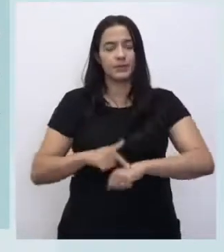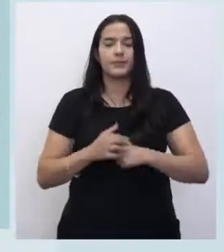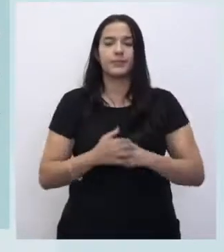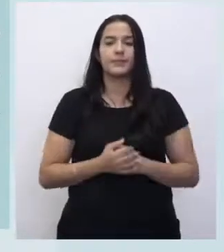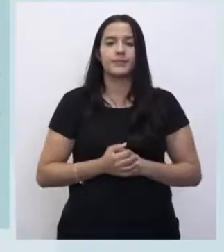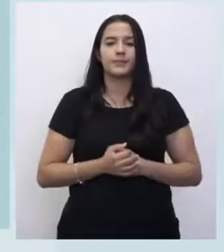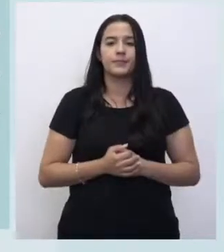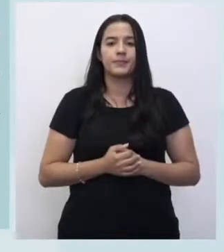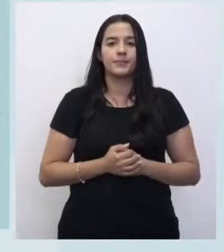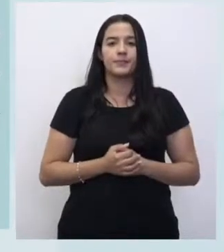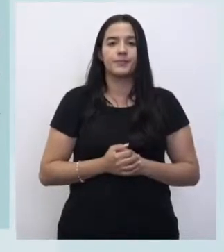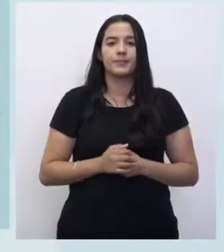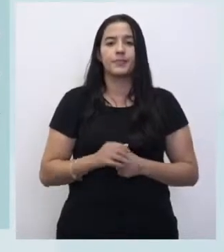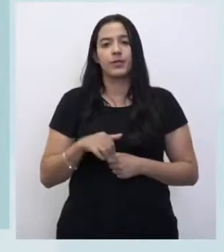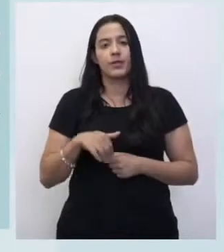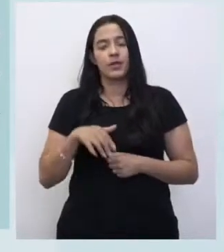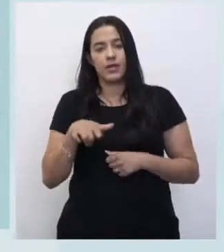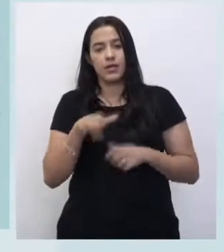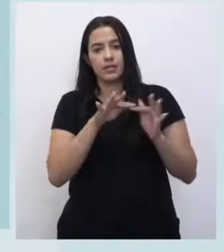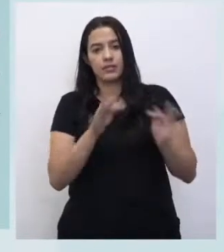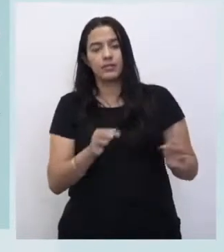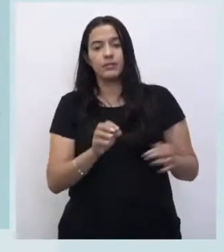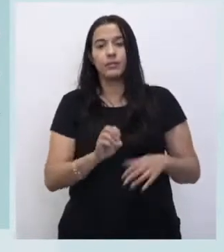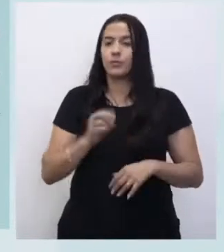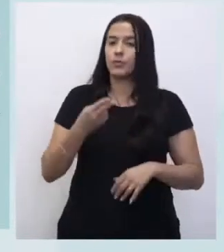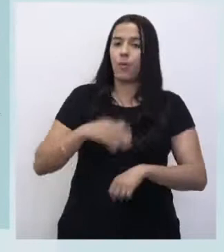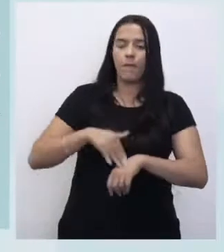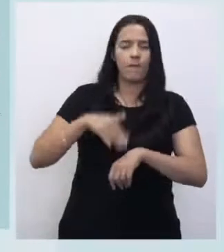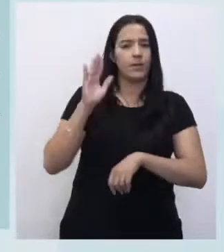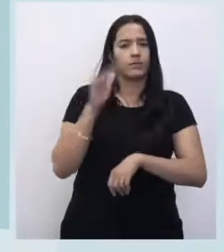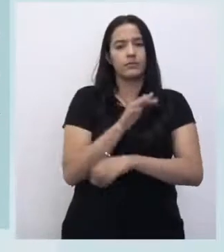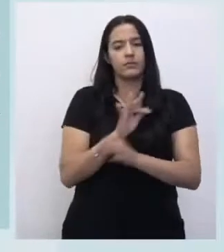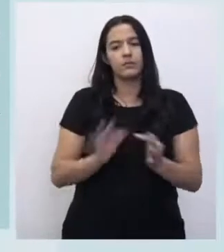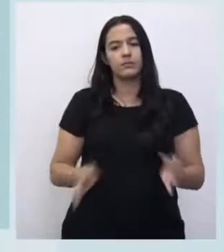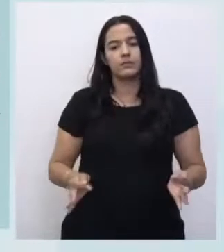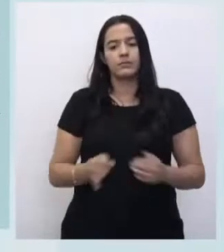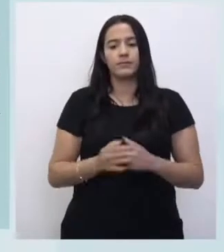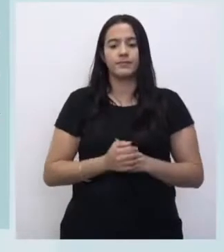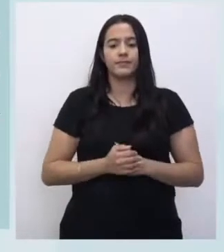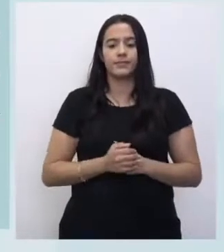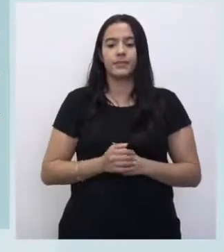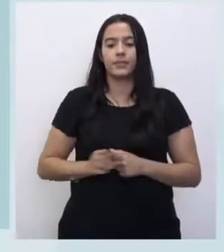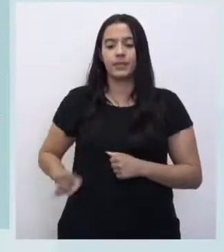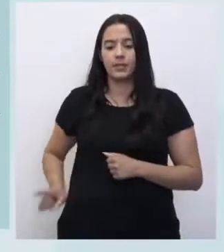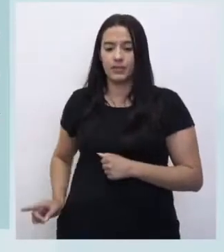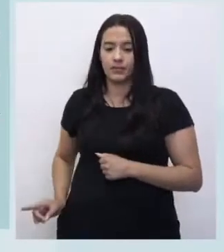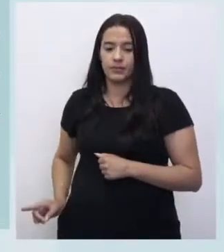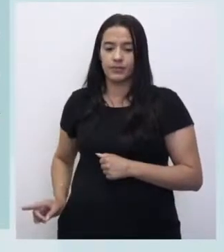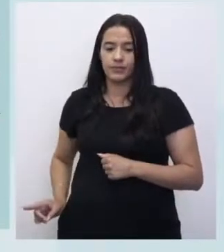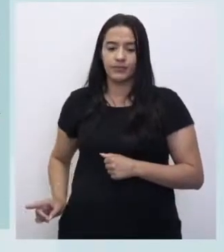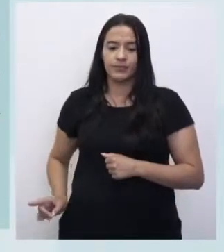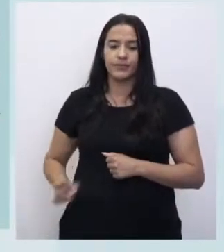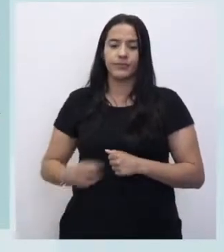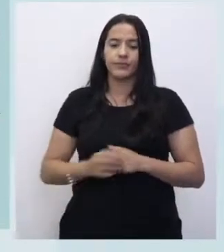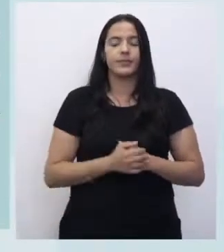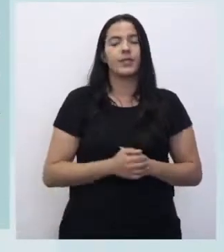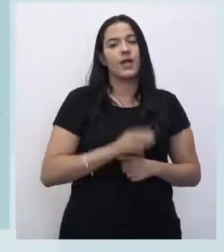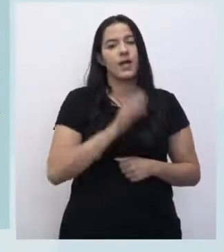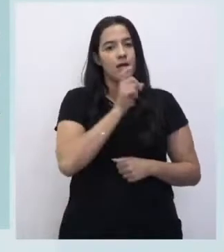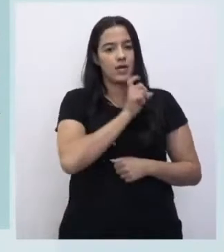simple. Simples ou mais simples. A mesma coisa vale para aquele 5 lá de baixo que nós já lemos, né? Cruel, que é